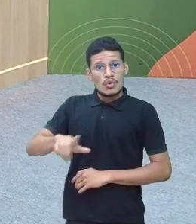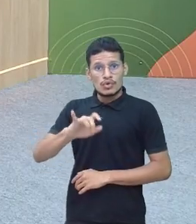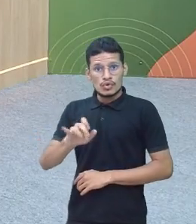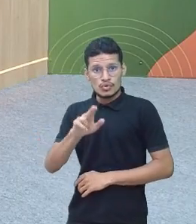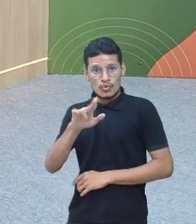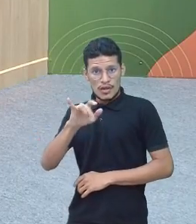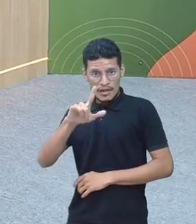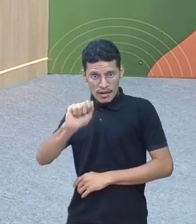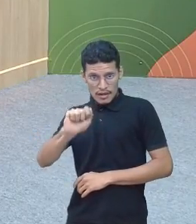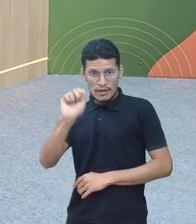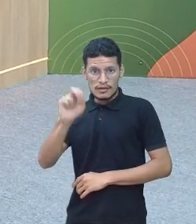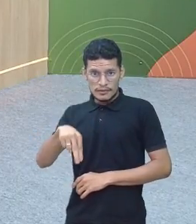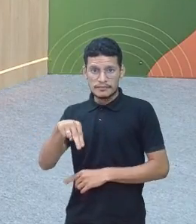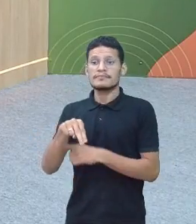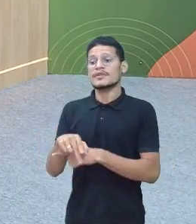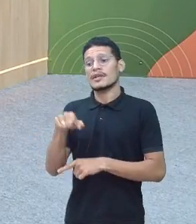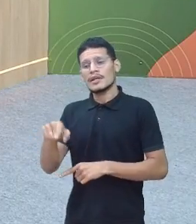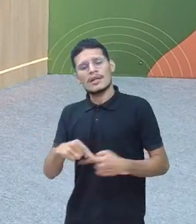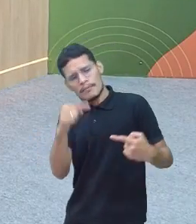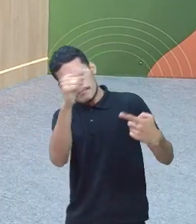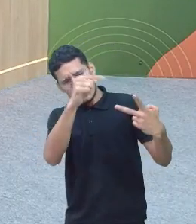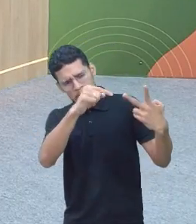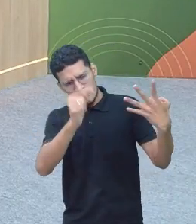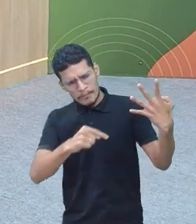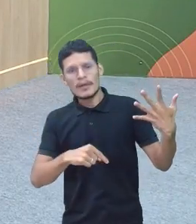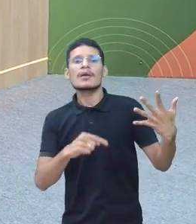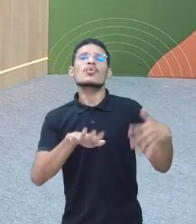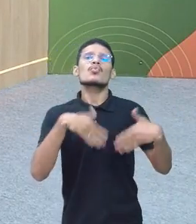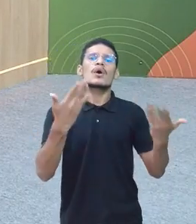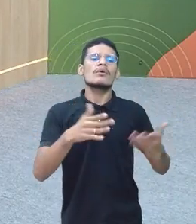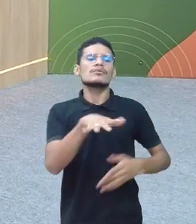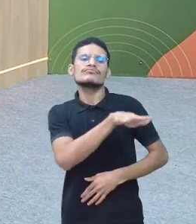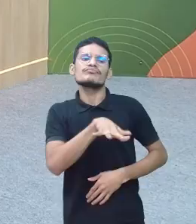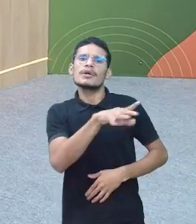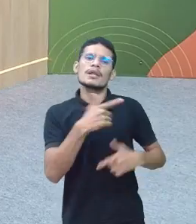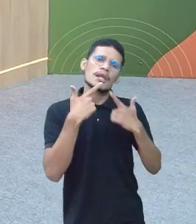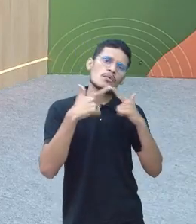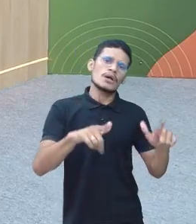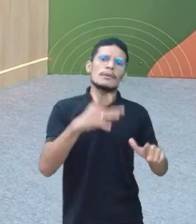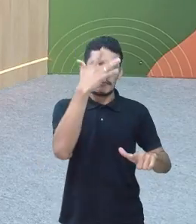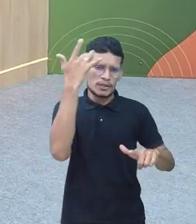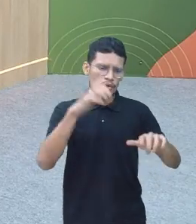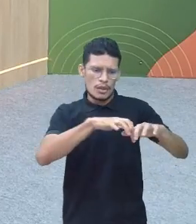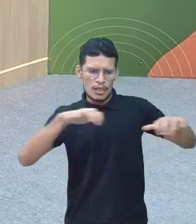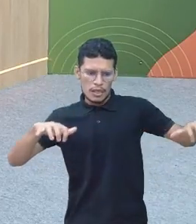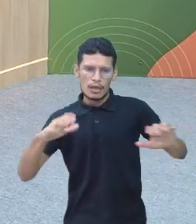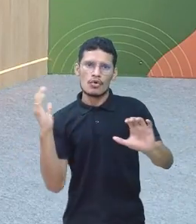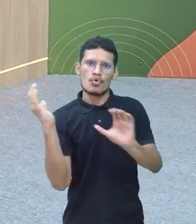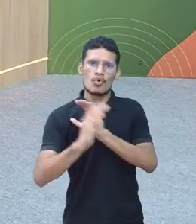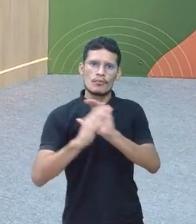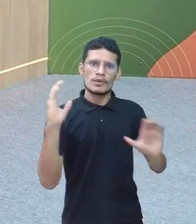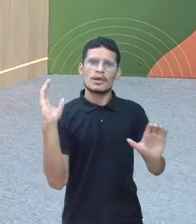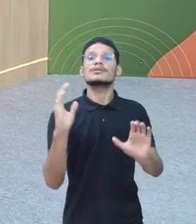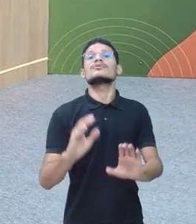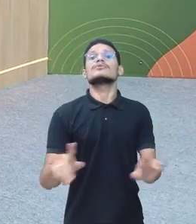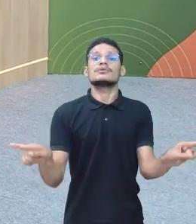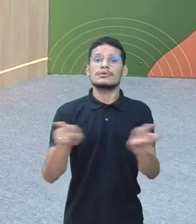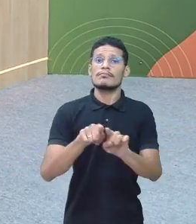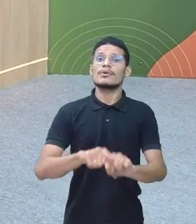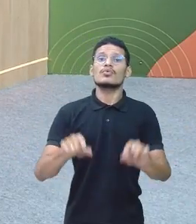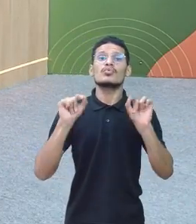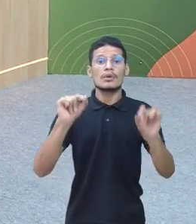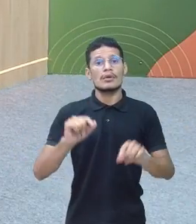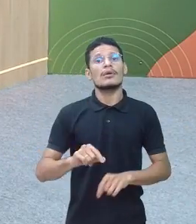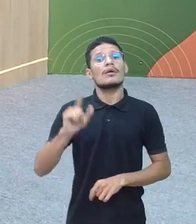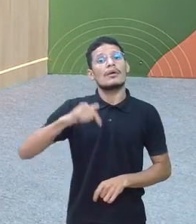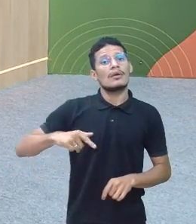Treasure, ele vai mapear os mecanismos da linguagem que afastam as pessoas da comunicação e que, teoricamente, não